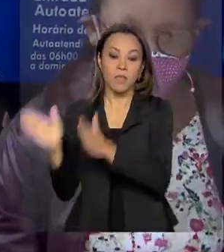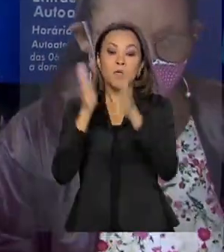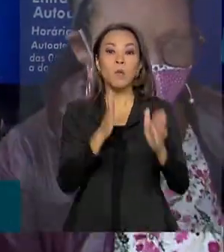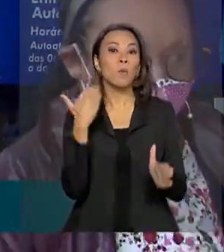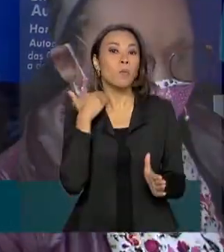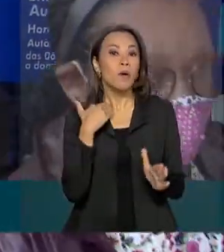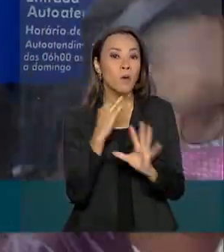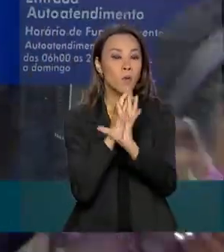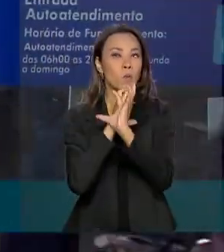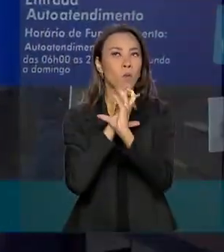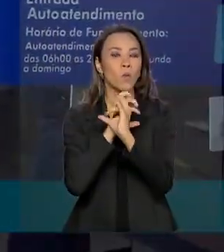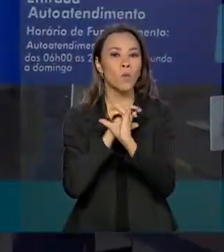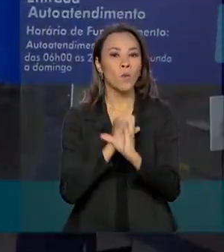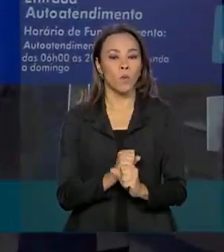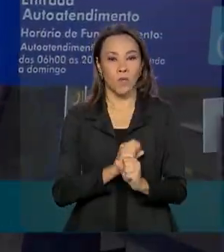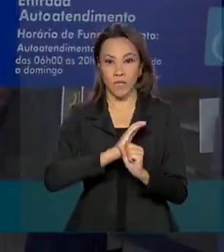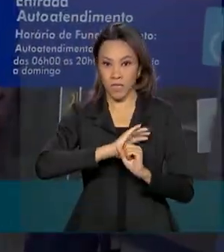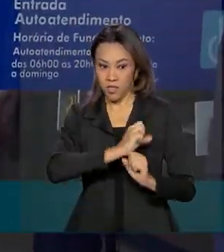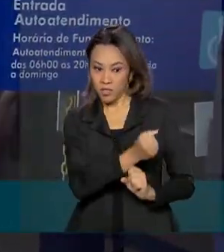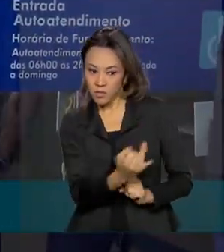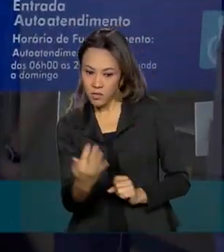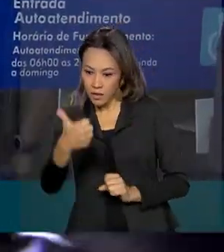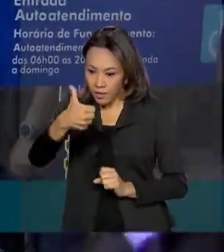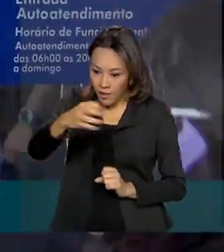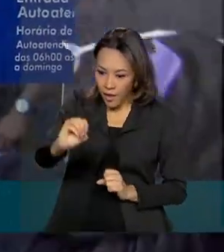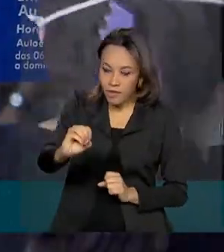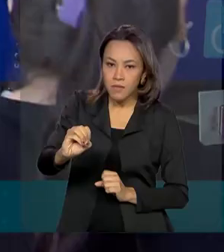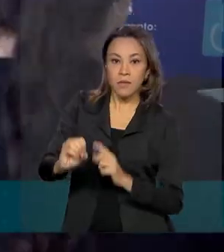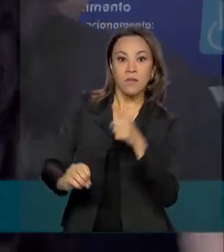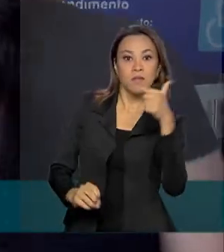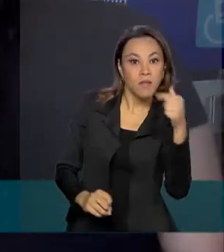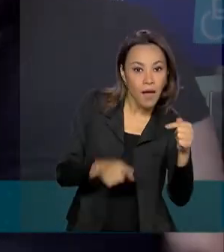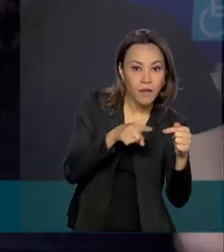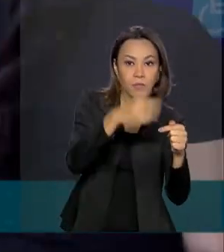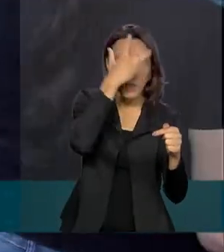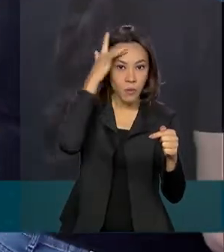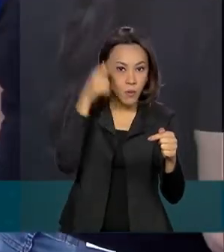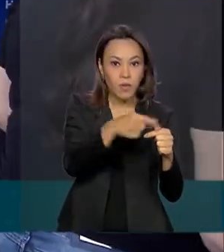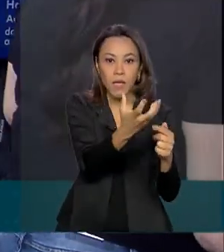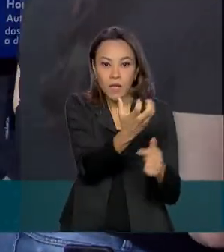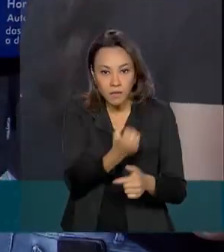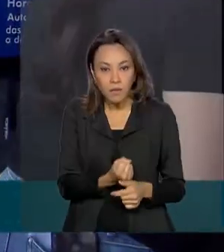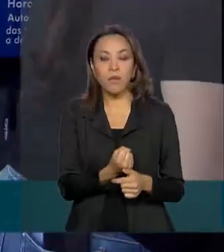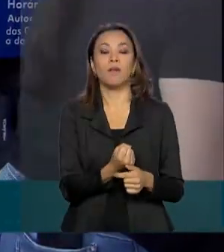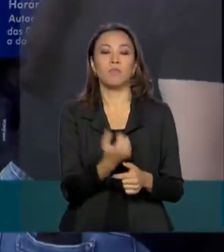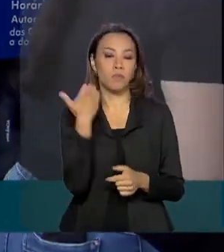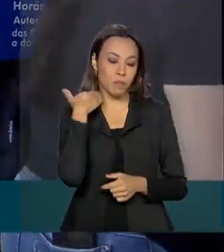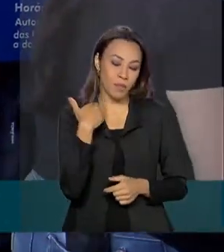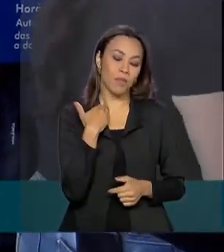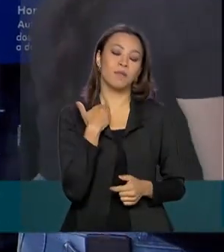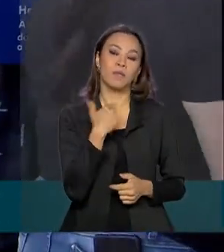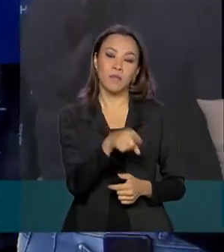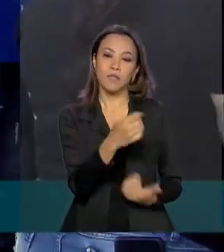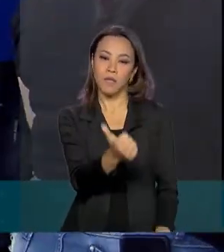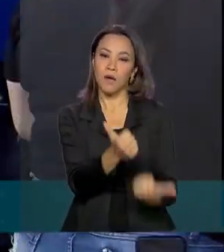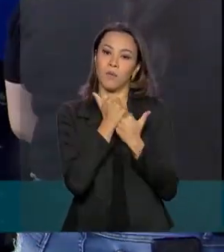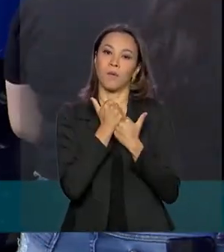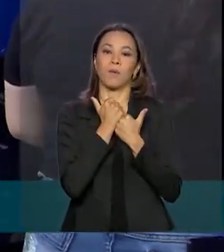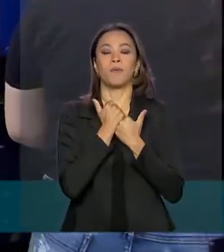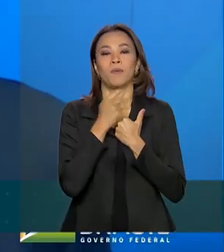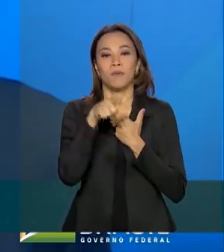calcula que sete em cada dez brasileiros adultos recebam do banco um dos benefícios oferecidos